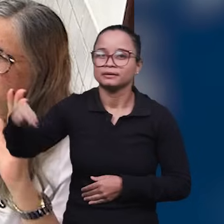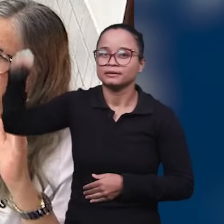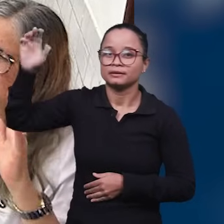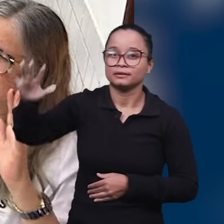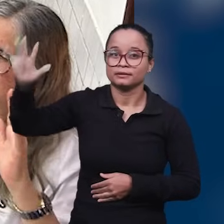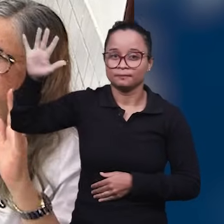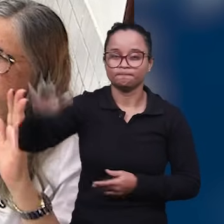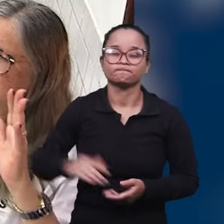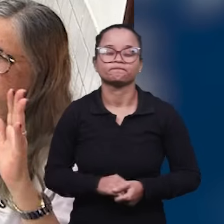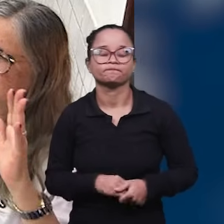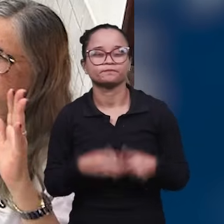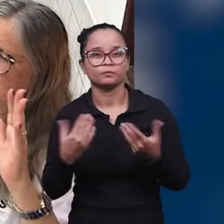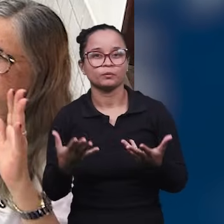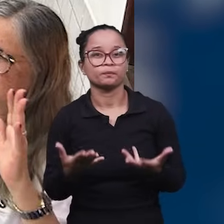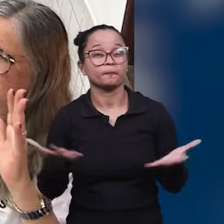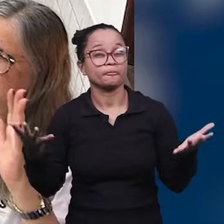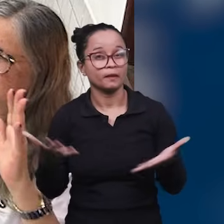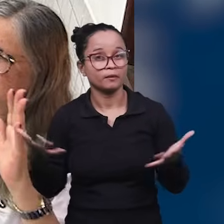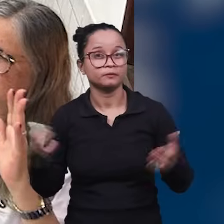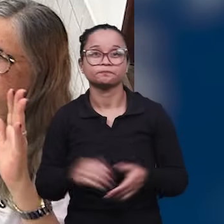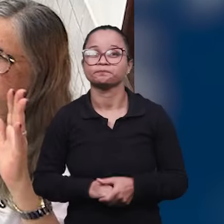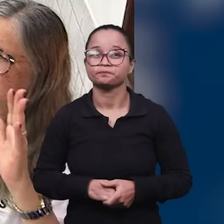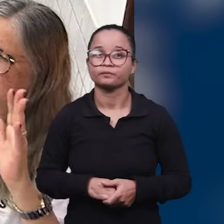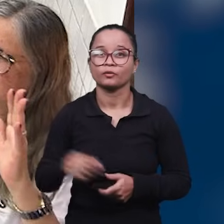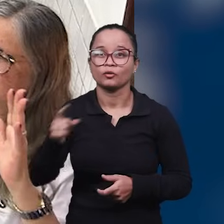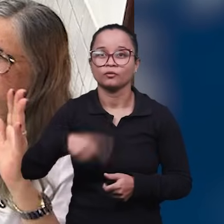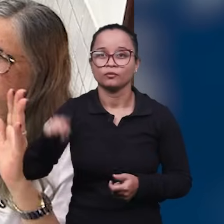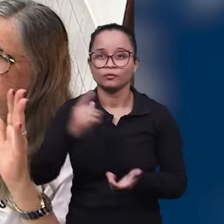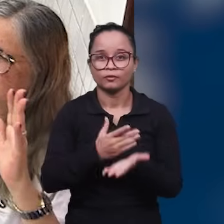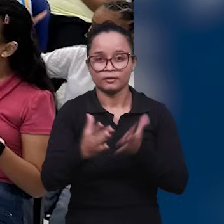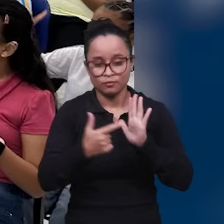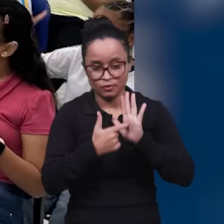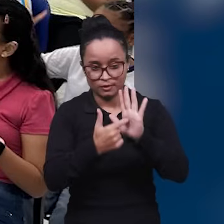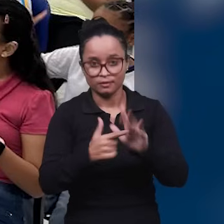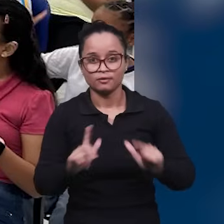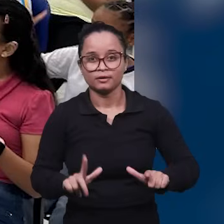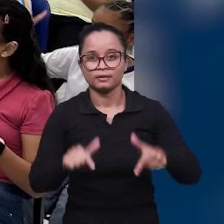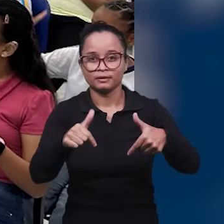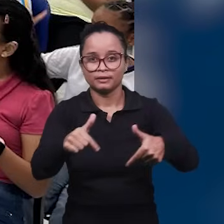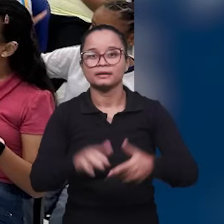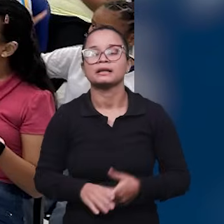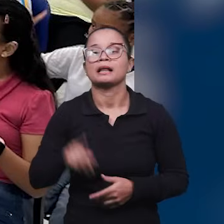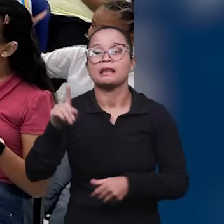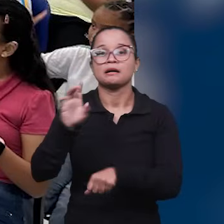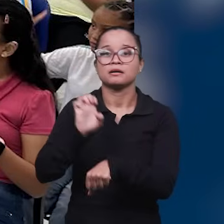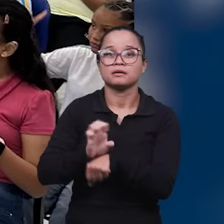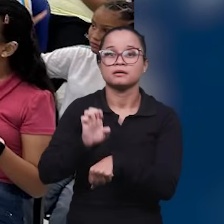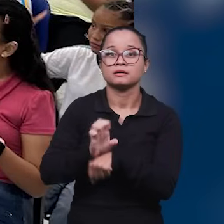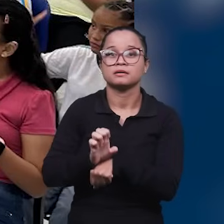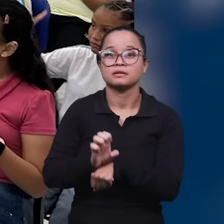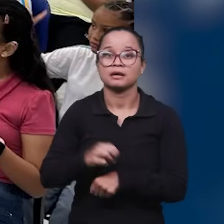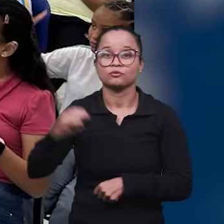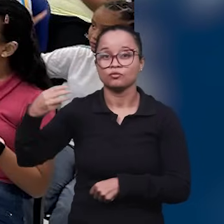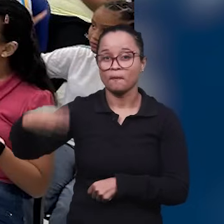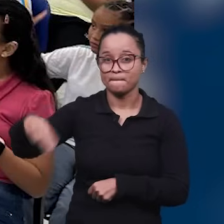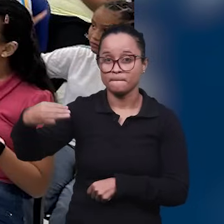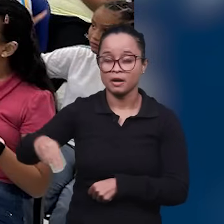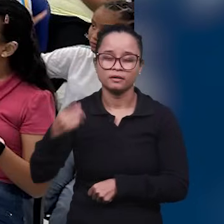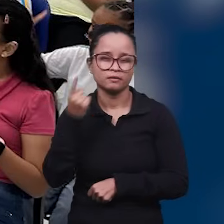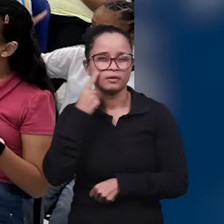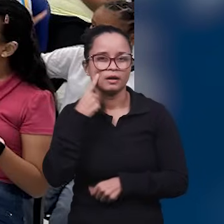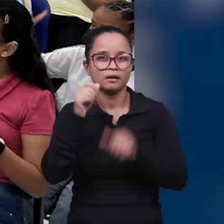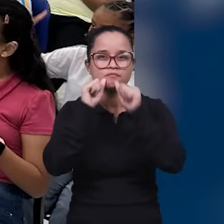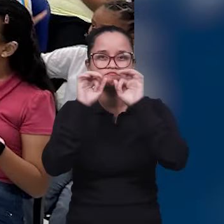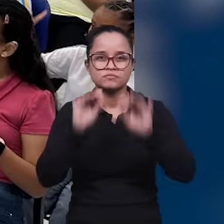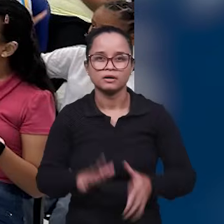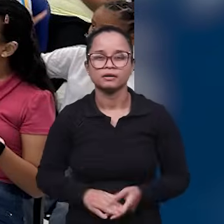do Maranhão, o Senhor operou uma maravilha. Os irmãos da capital realizaram uma evangelização numa escola bilíngue